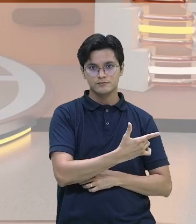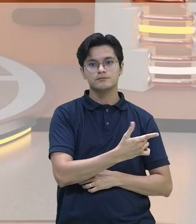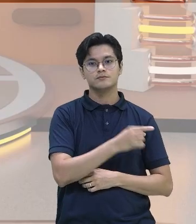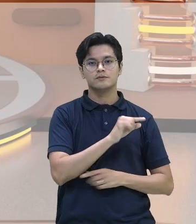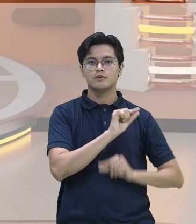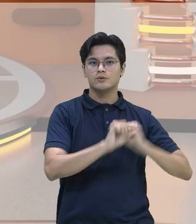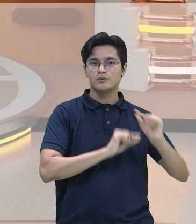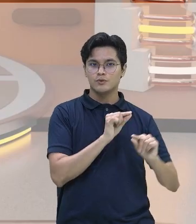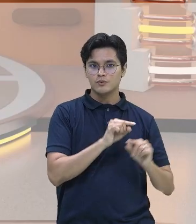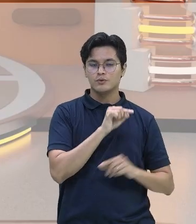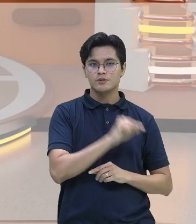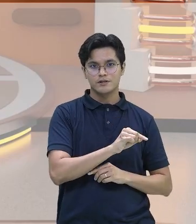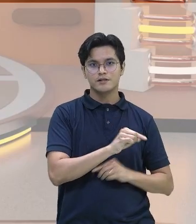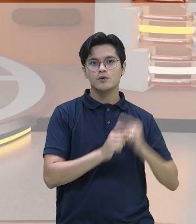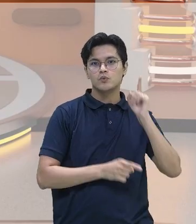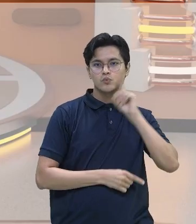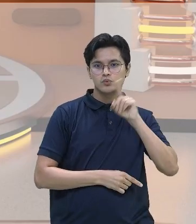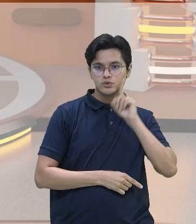né,